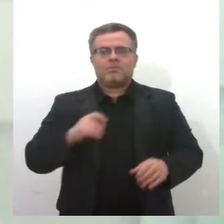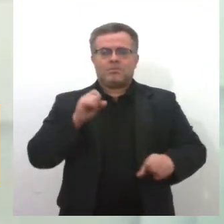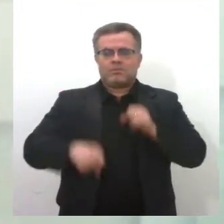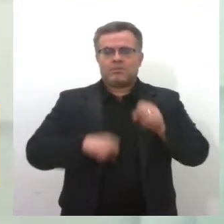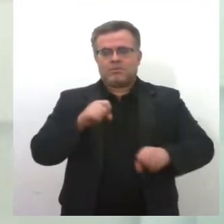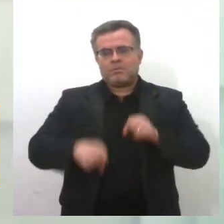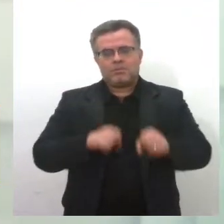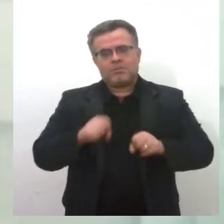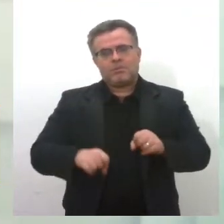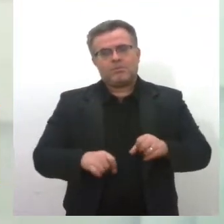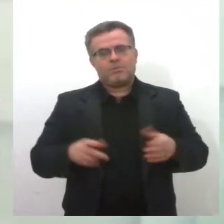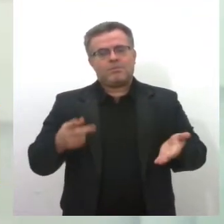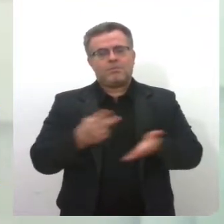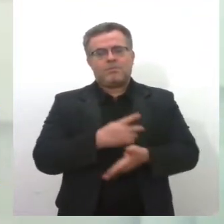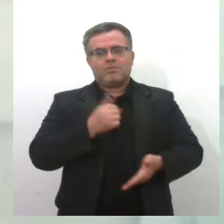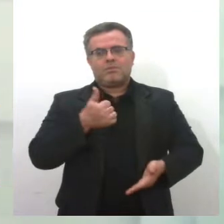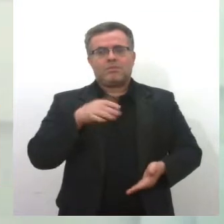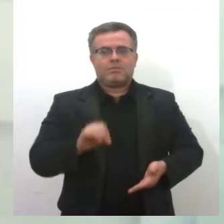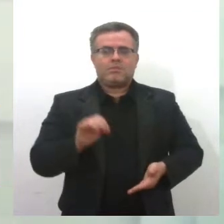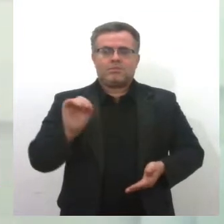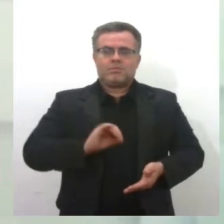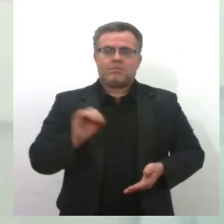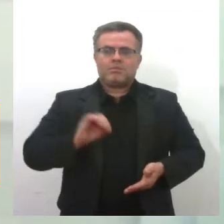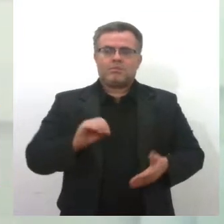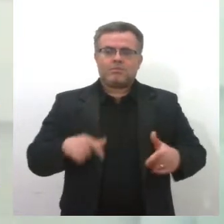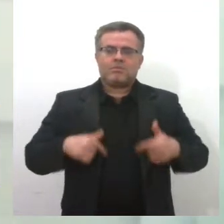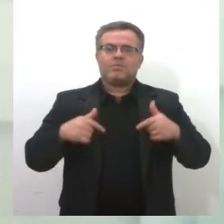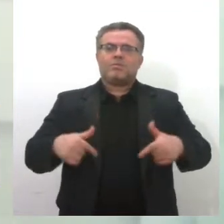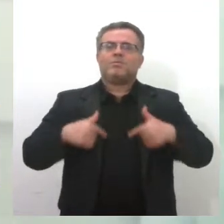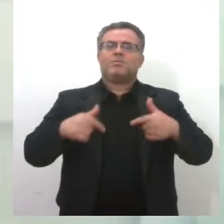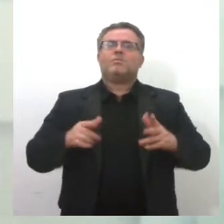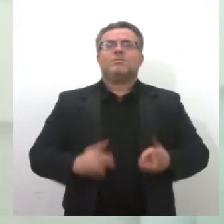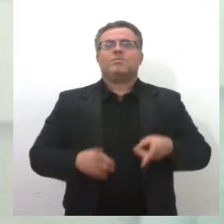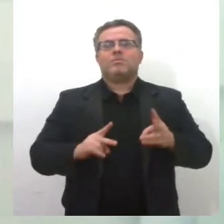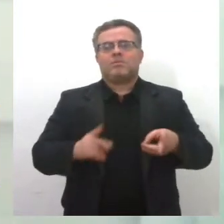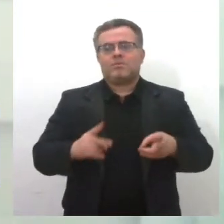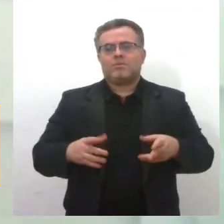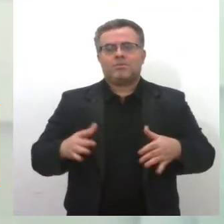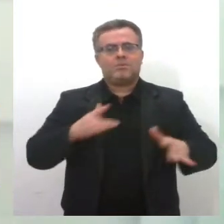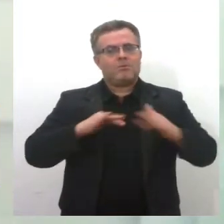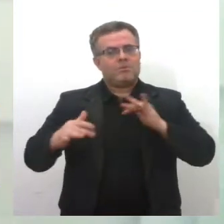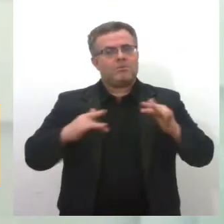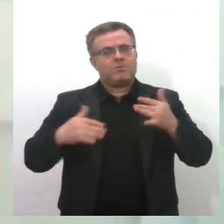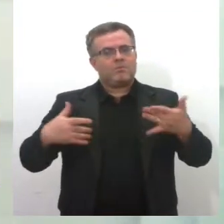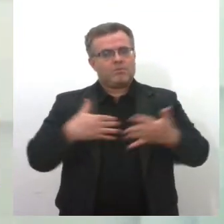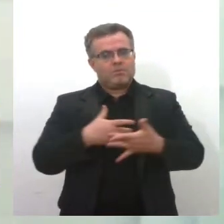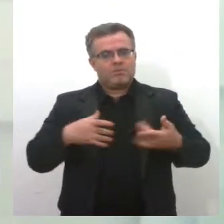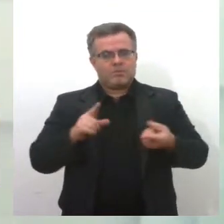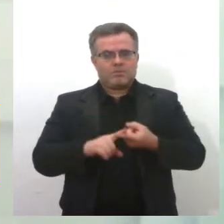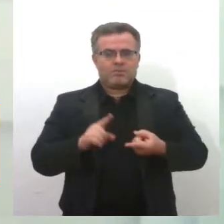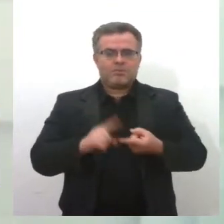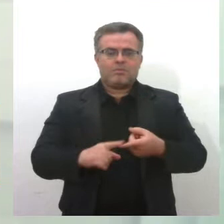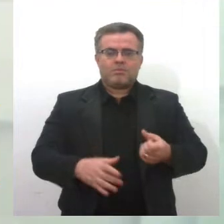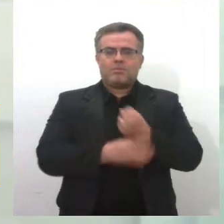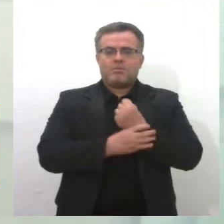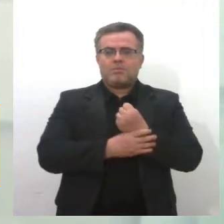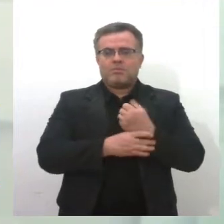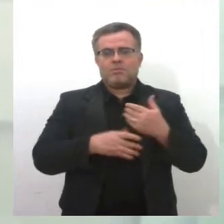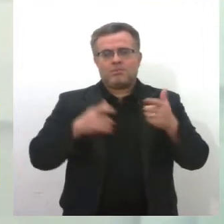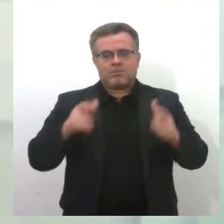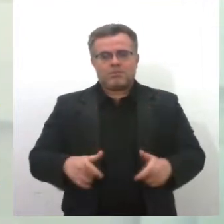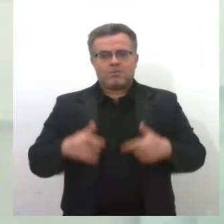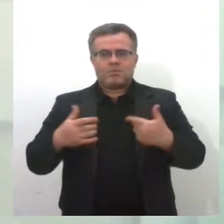deve ser celebrada no dia 10 de outubro com ações e palestras sobre mobilidade urbana e também sobre segurança no trânsito.